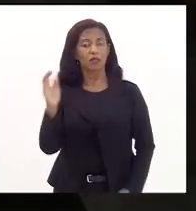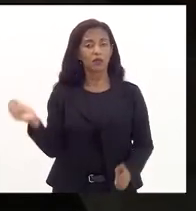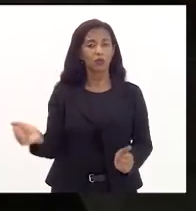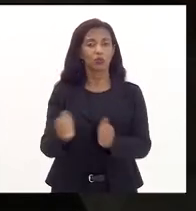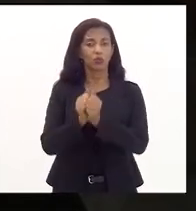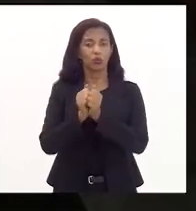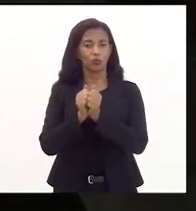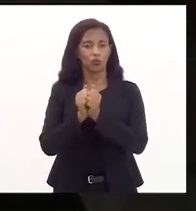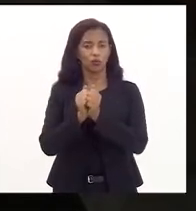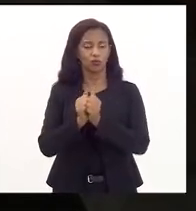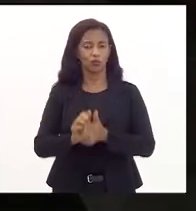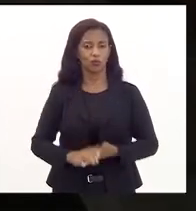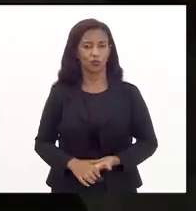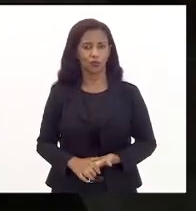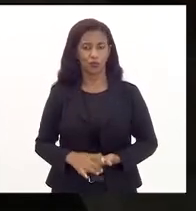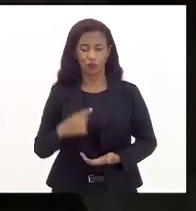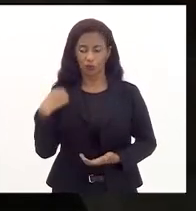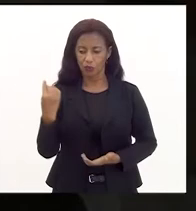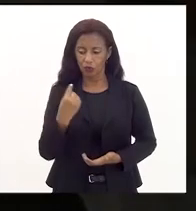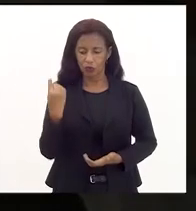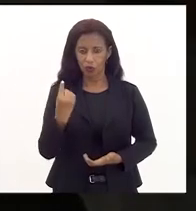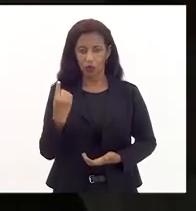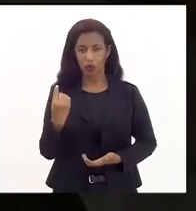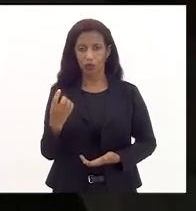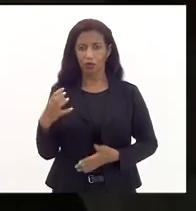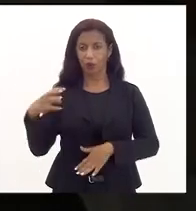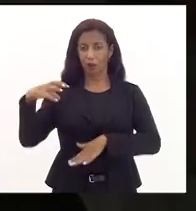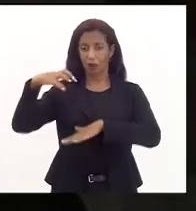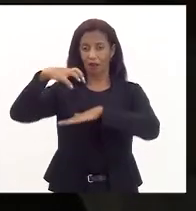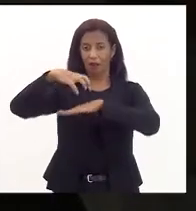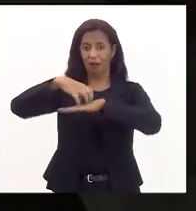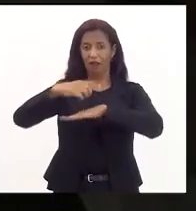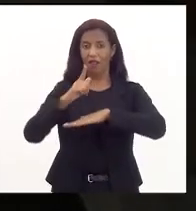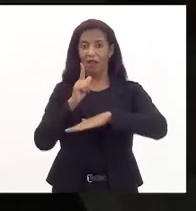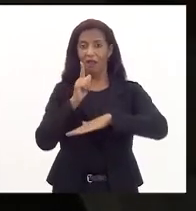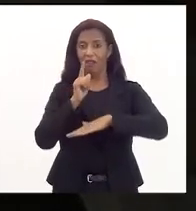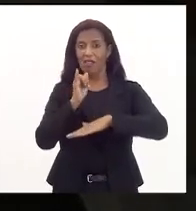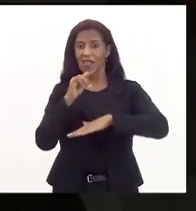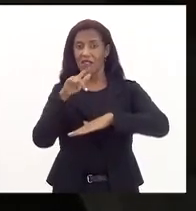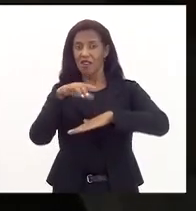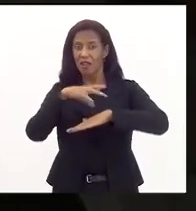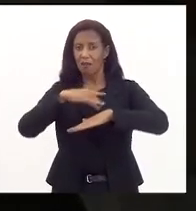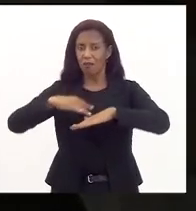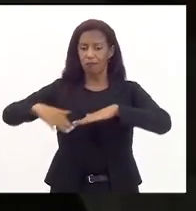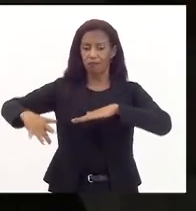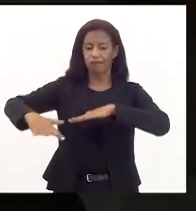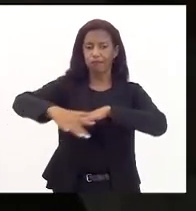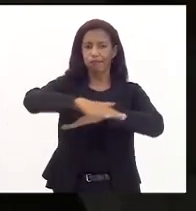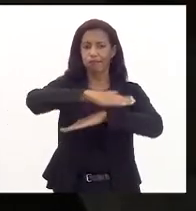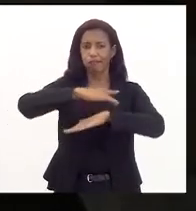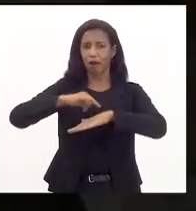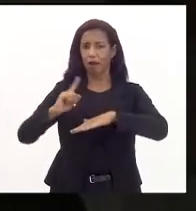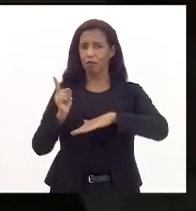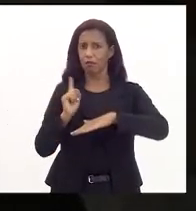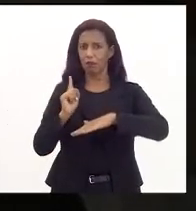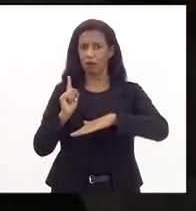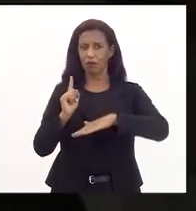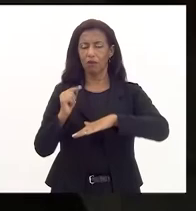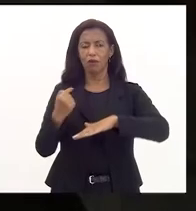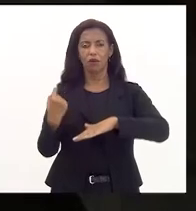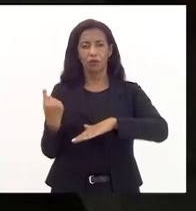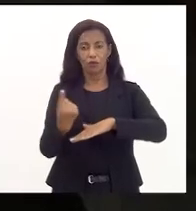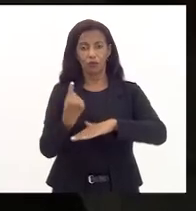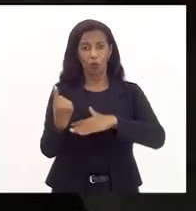juntos. Nós não somos uma ilha dentro desse país. E o pior, senhor presidente, é